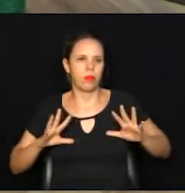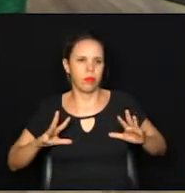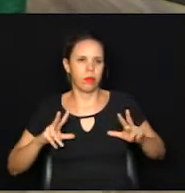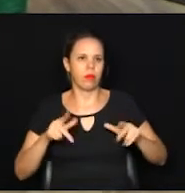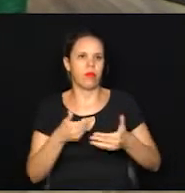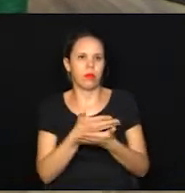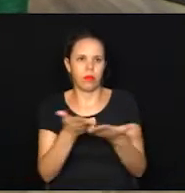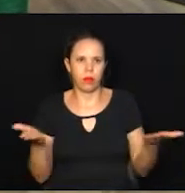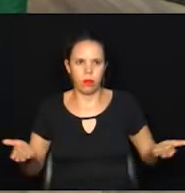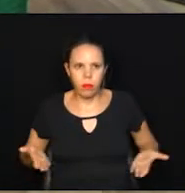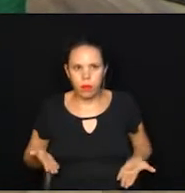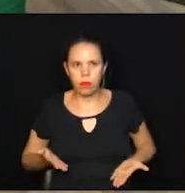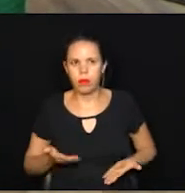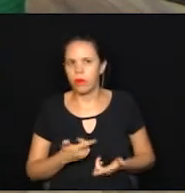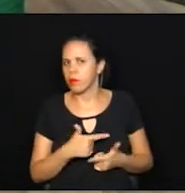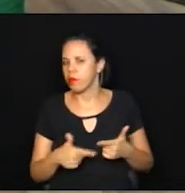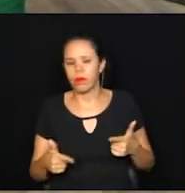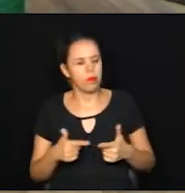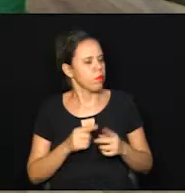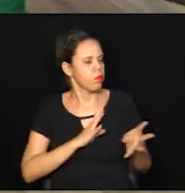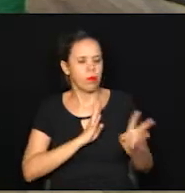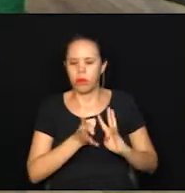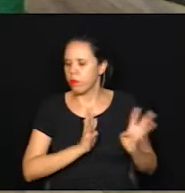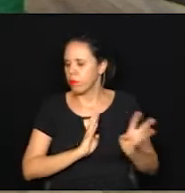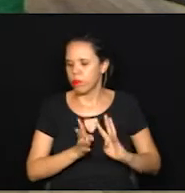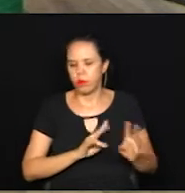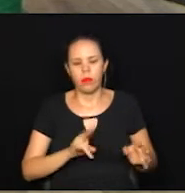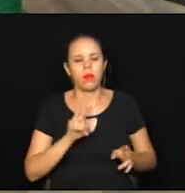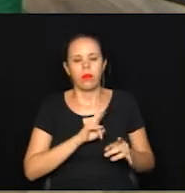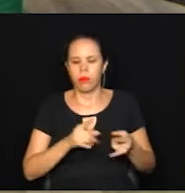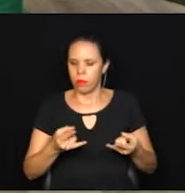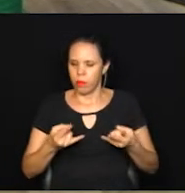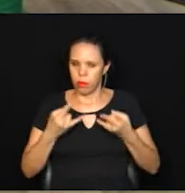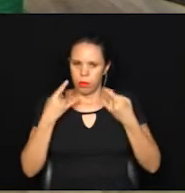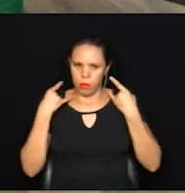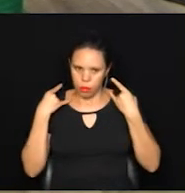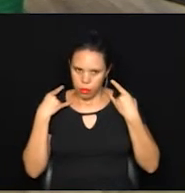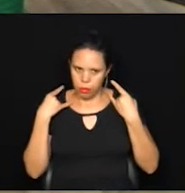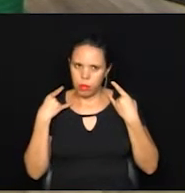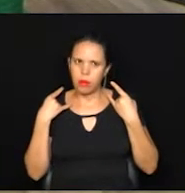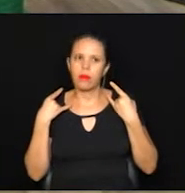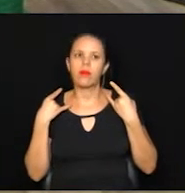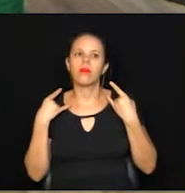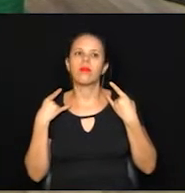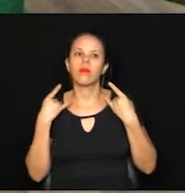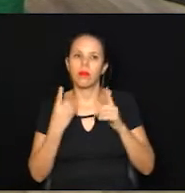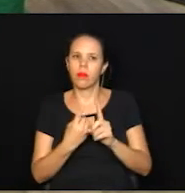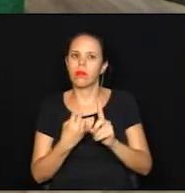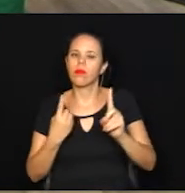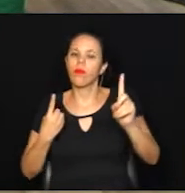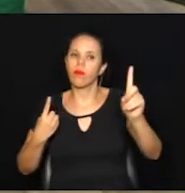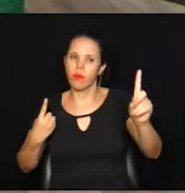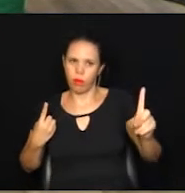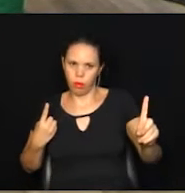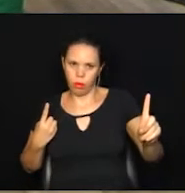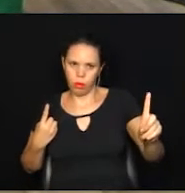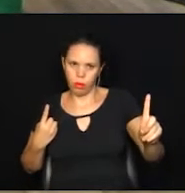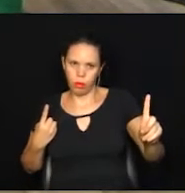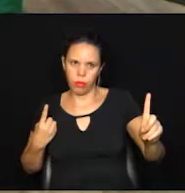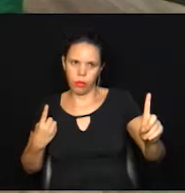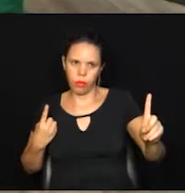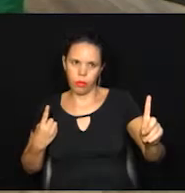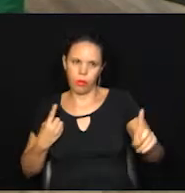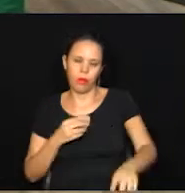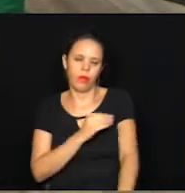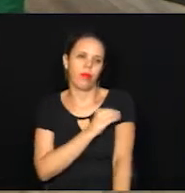todos vocês para que não se aglomerem, utilizem sempre a máscara, o distanciamento pessoal,